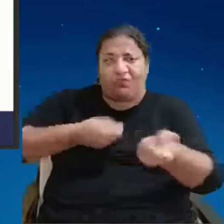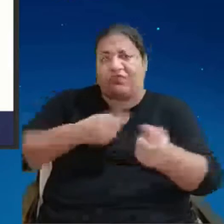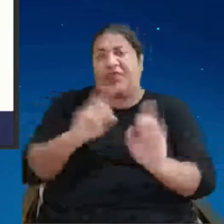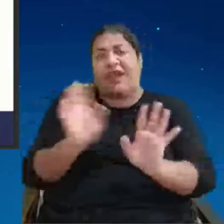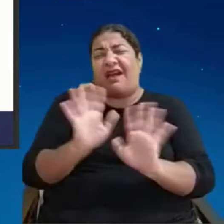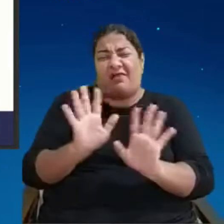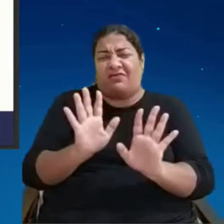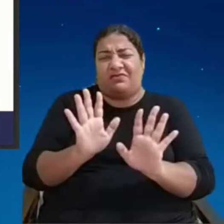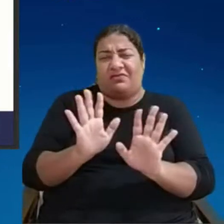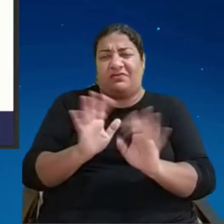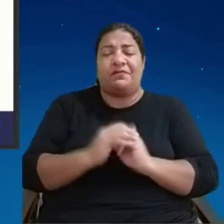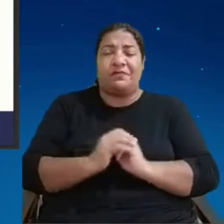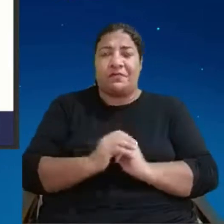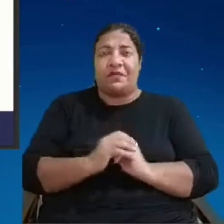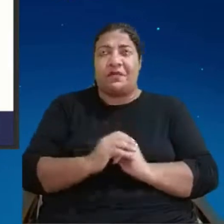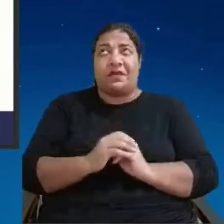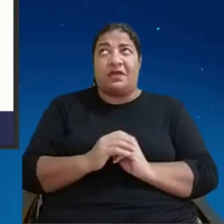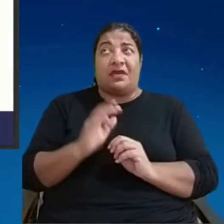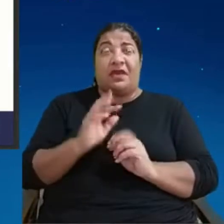Procura